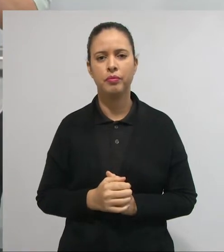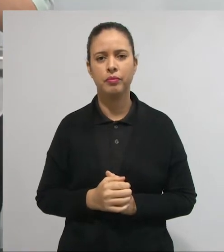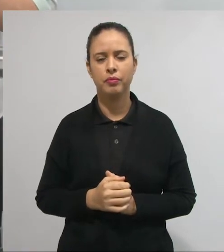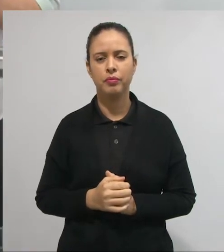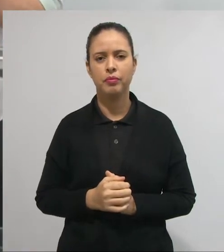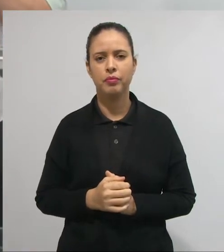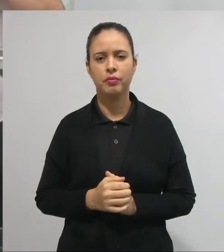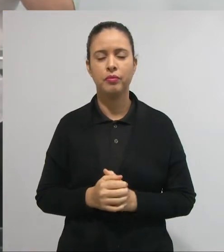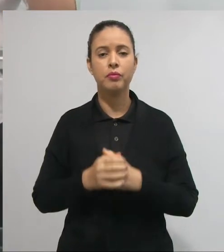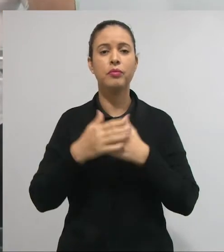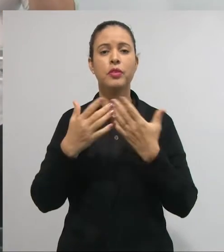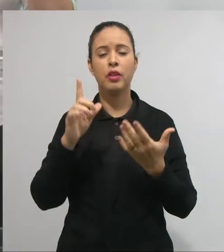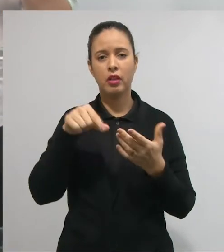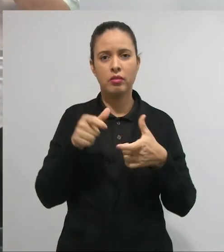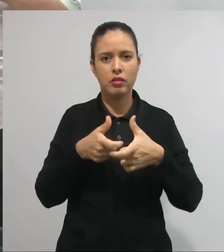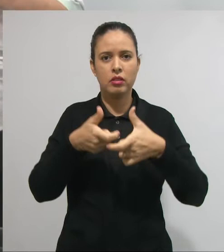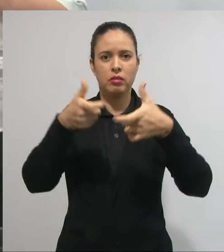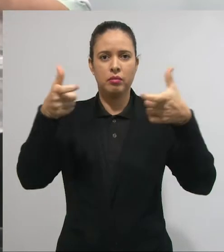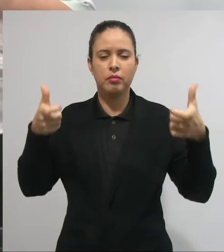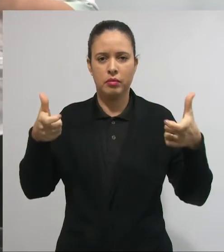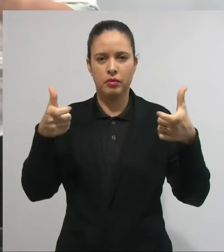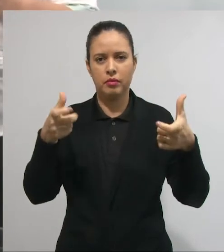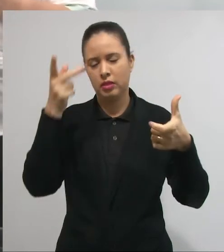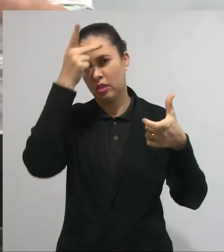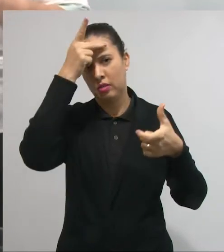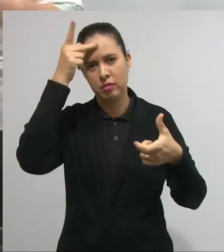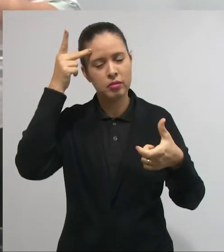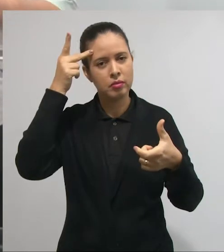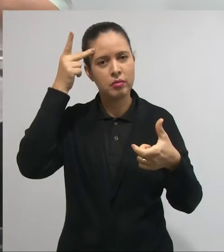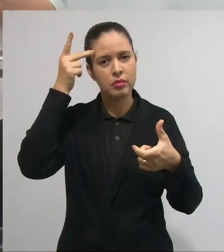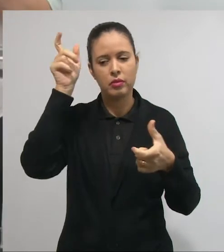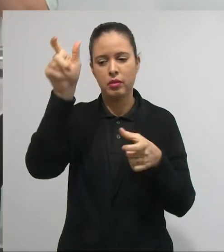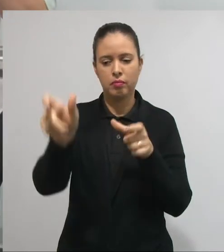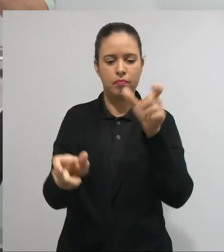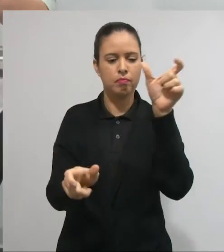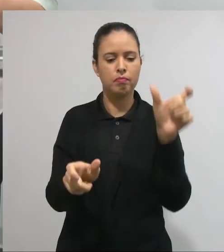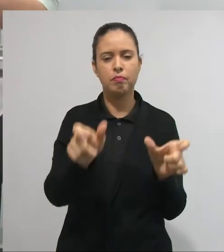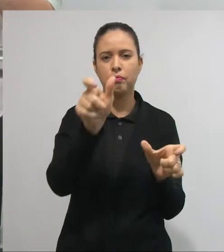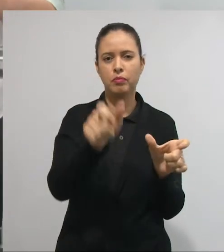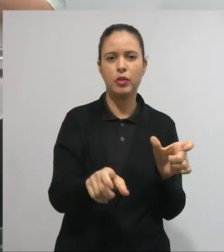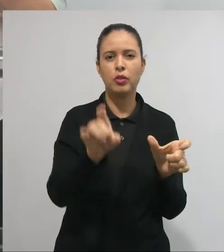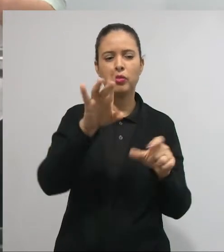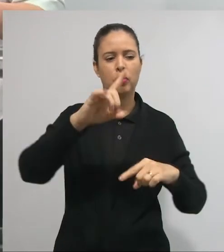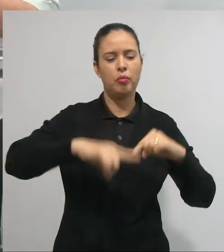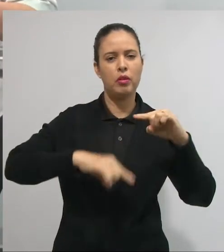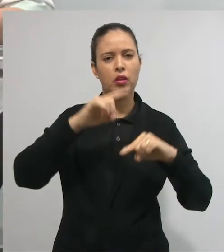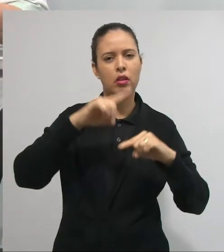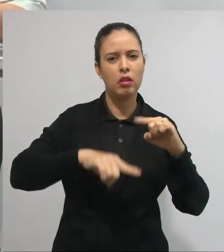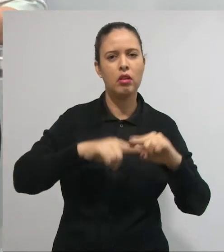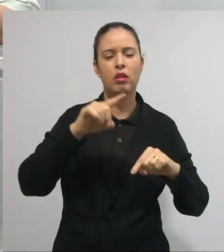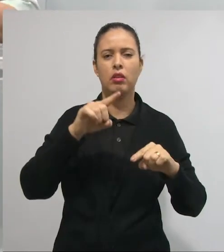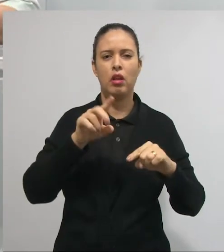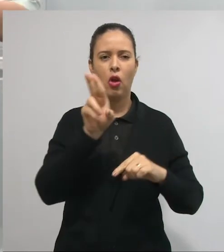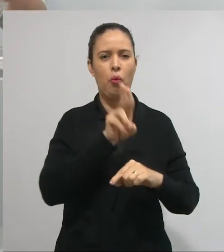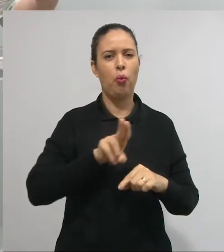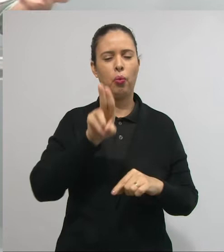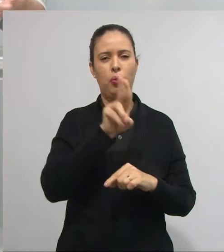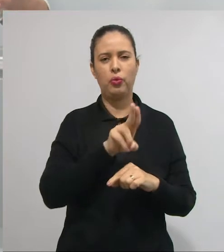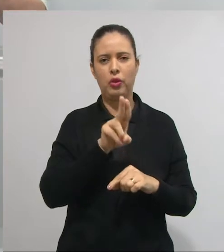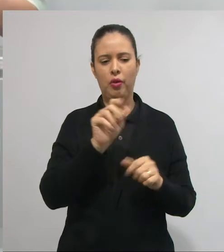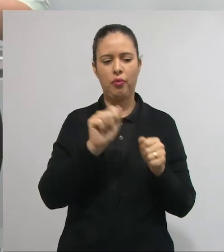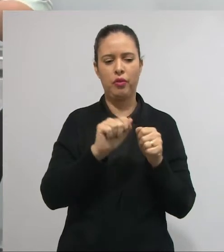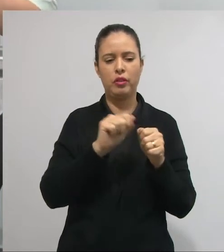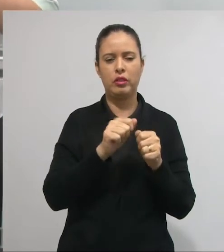aquela ideia mais ampla ainda de que as pessoas não são unicamente recursos que estão ali para fazer